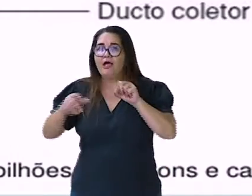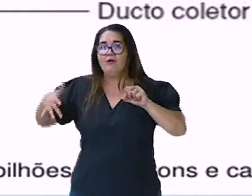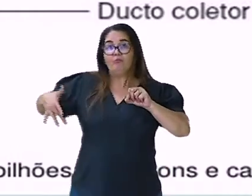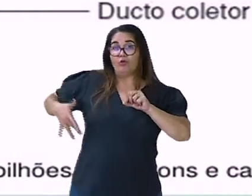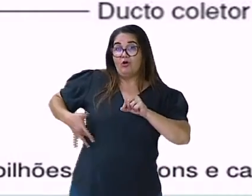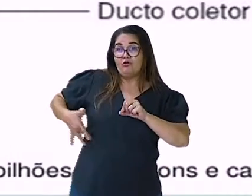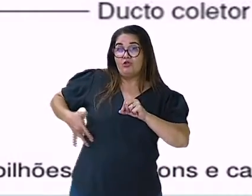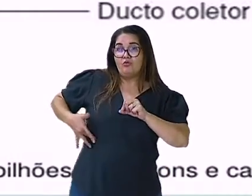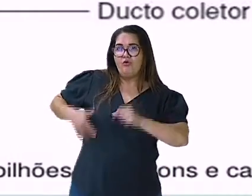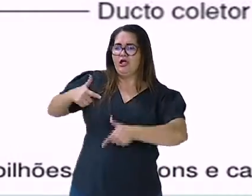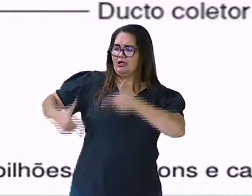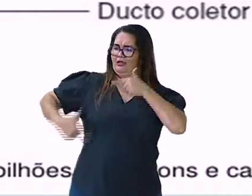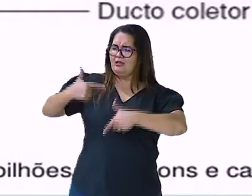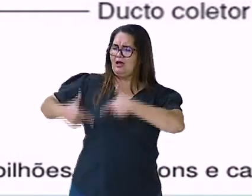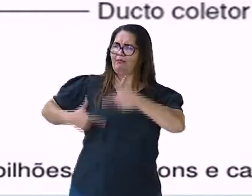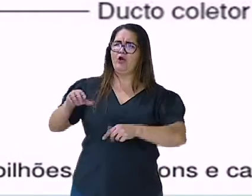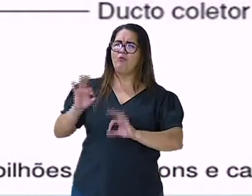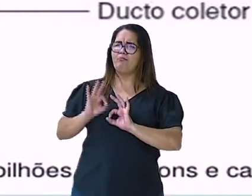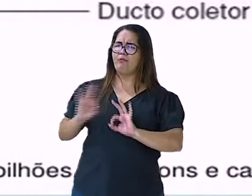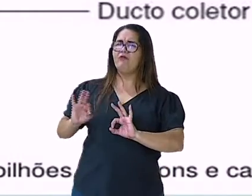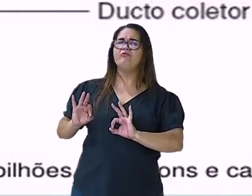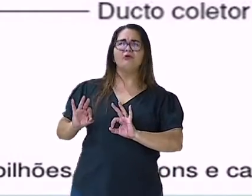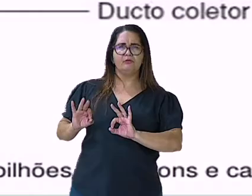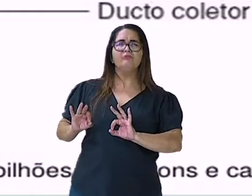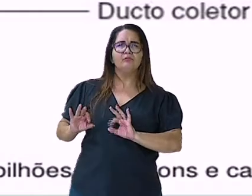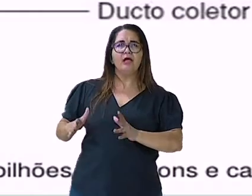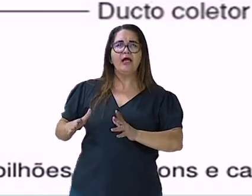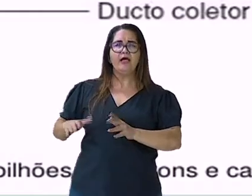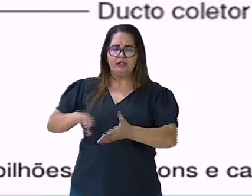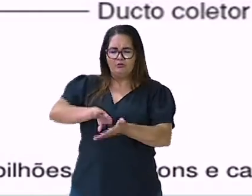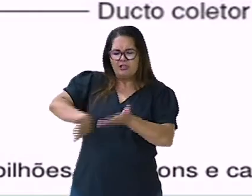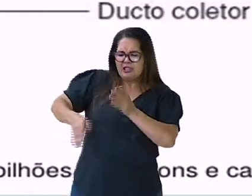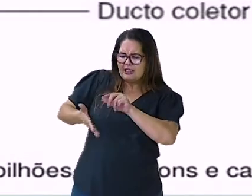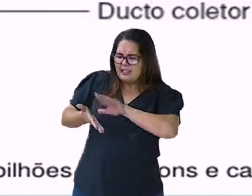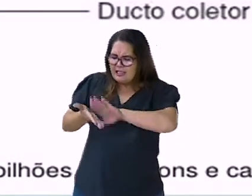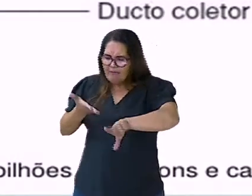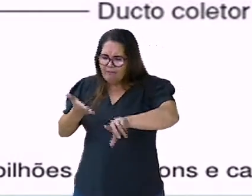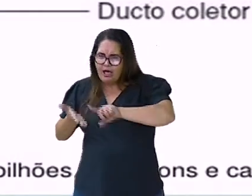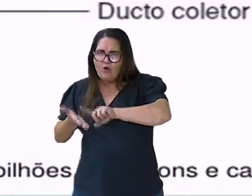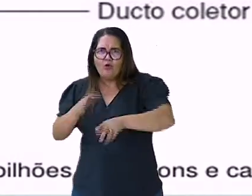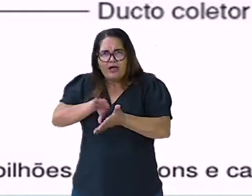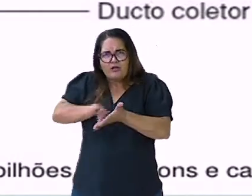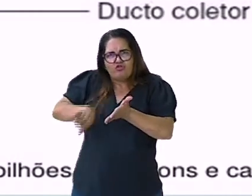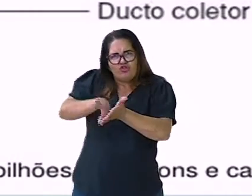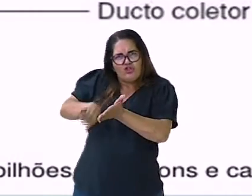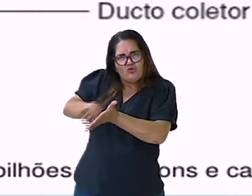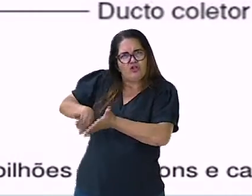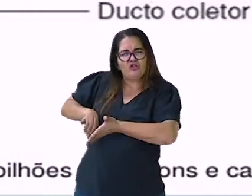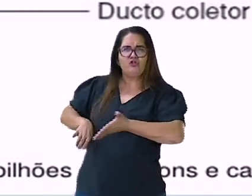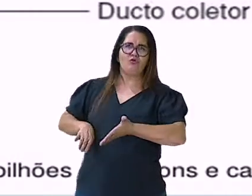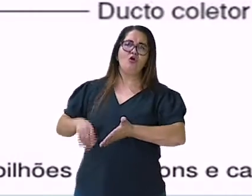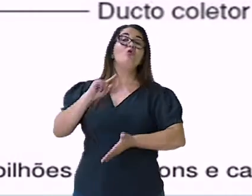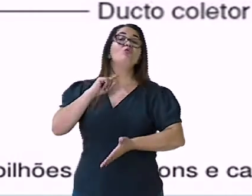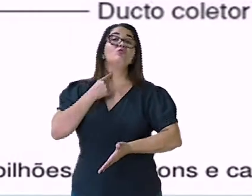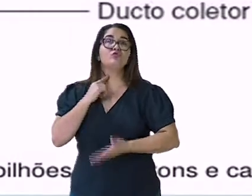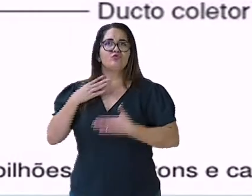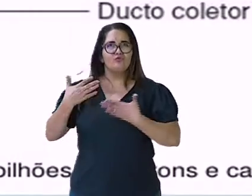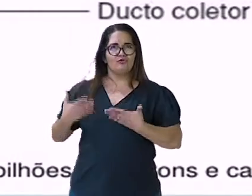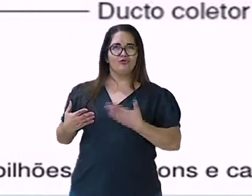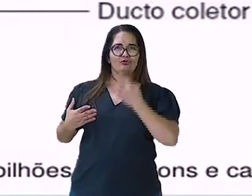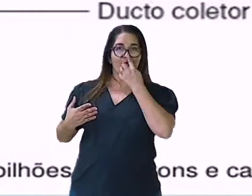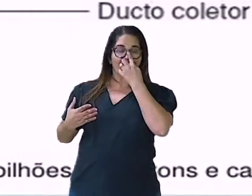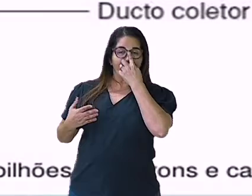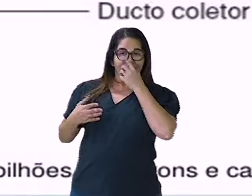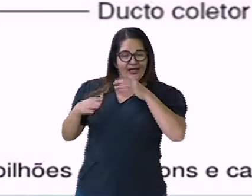mais, não vou mais utilizar isso. Então, ele faz essa separação. Lá no nosso sistema pulmonar, os